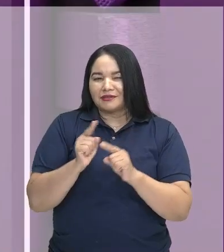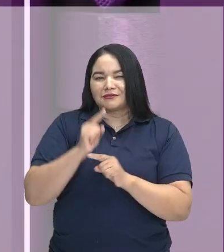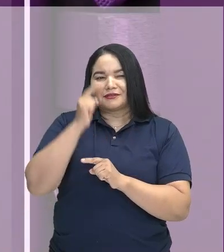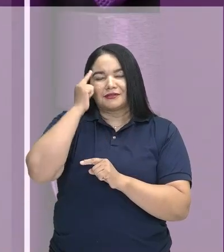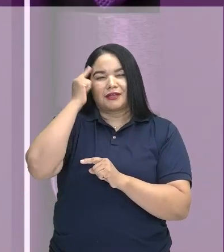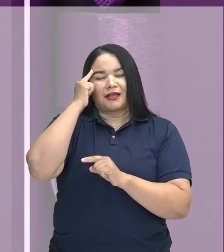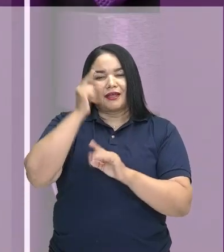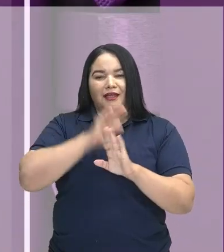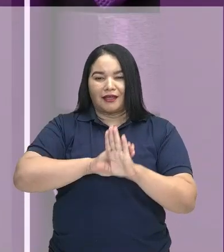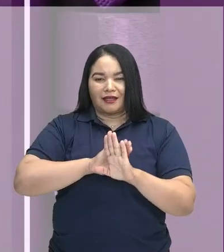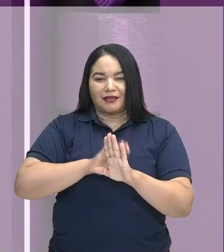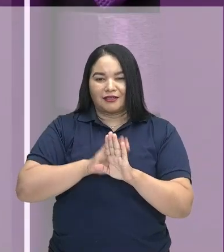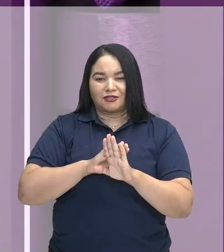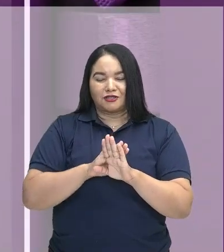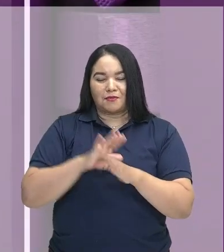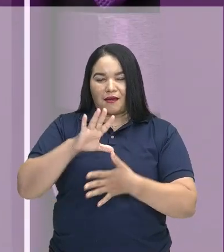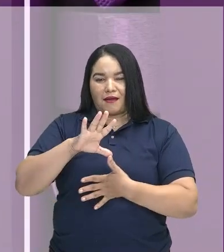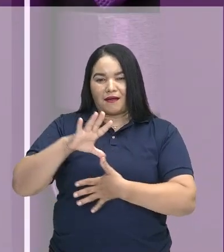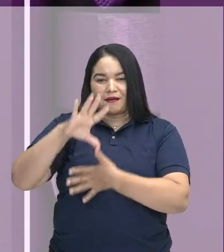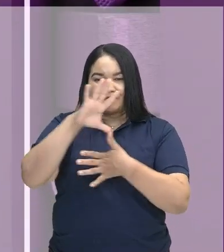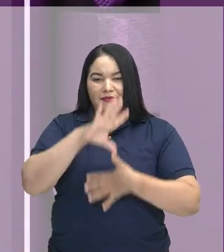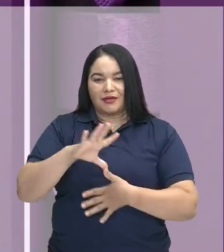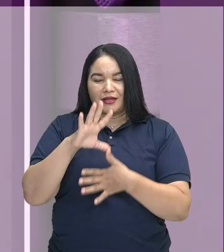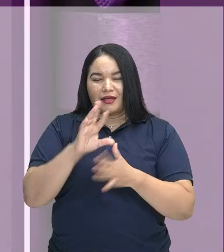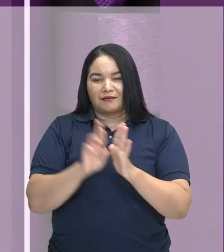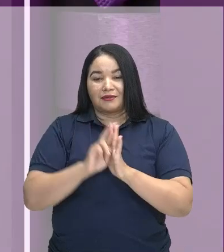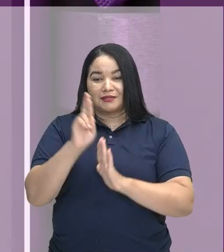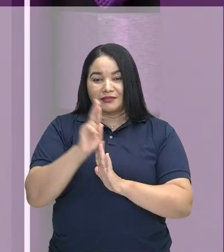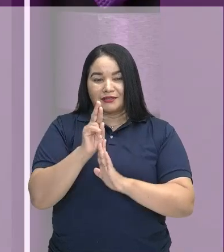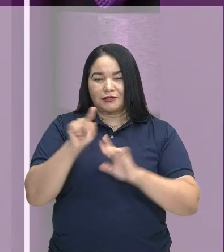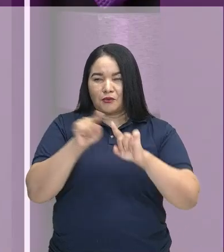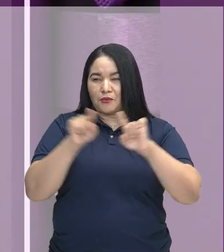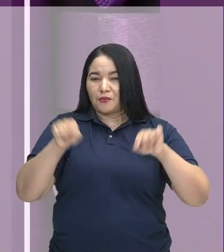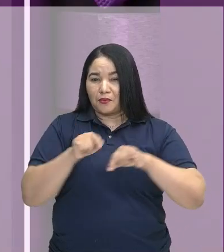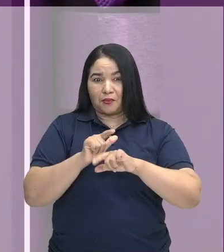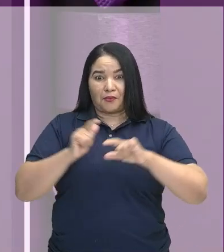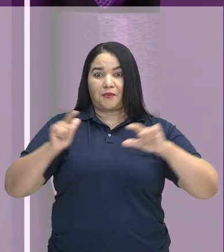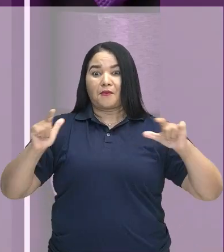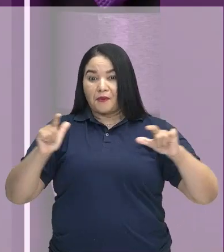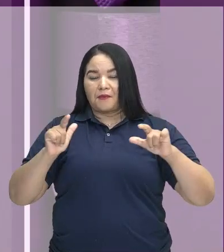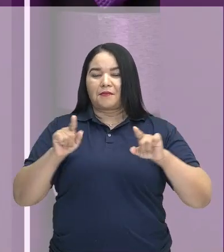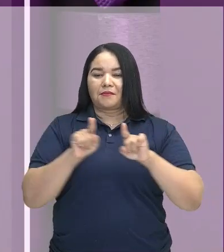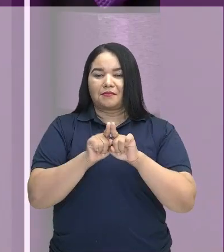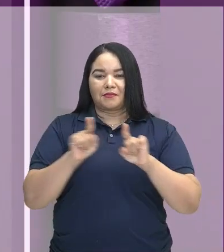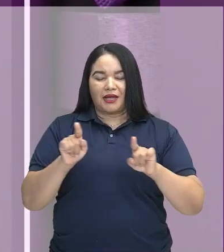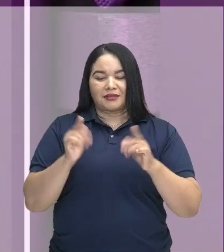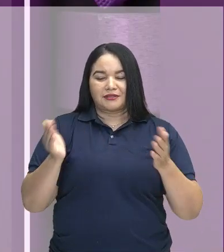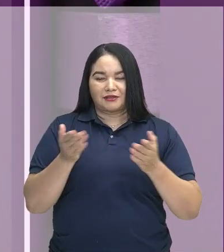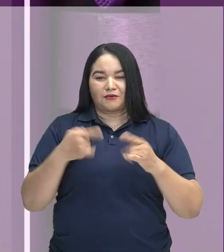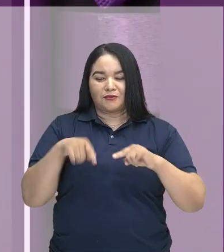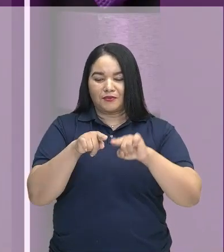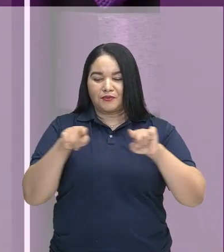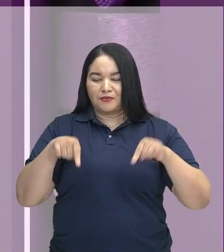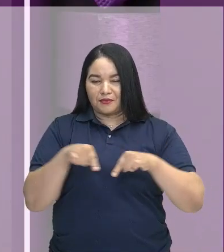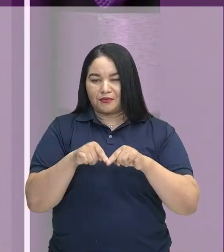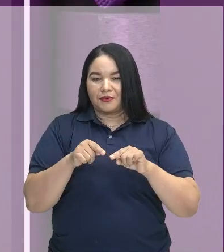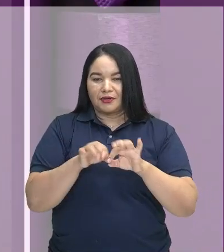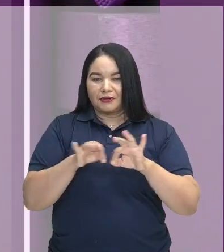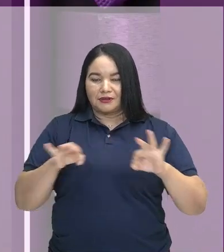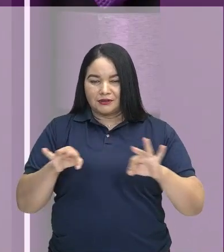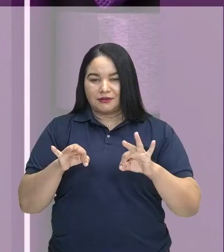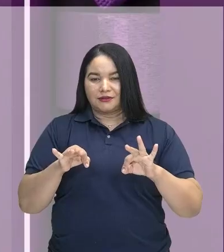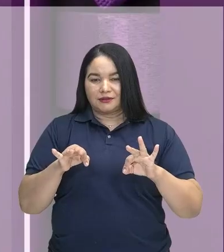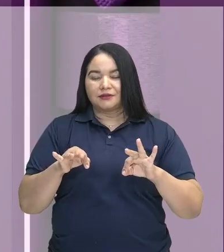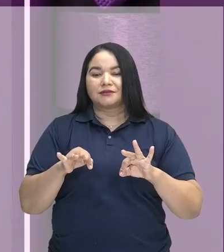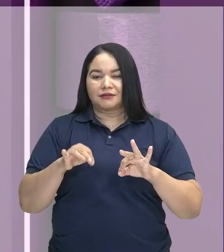de mapa. Lembra? Um mapa representa algo que é muito maior, né? Quer dizer, um tamanho real,